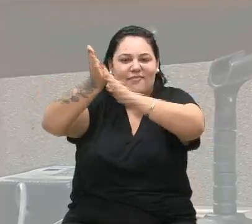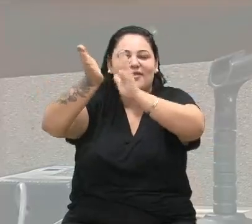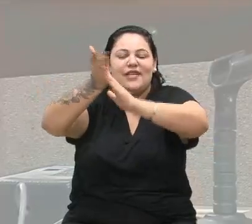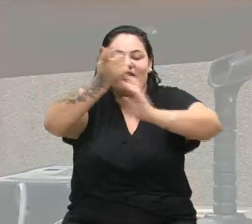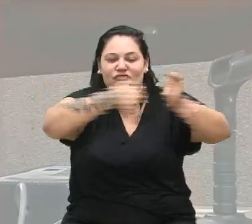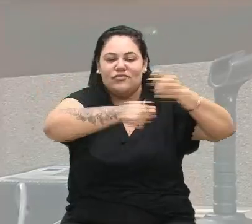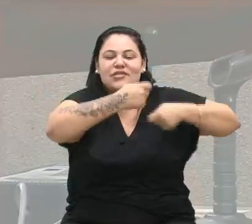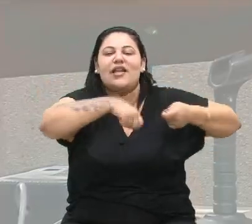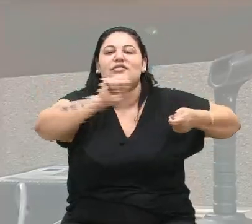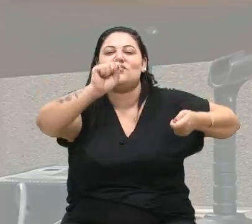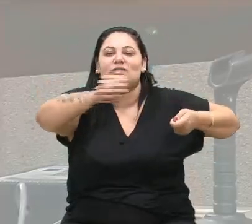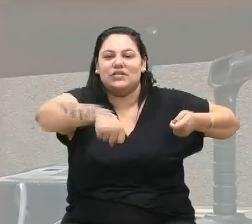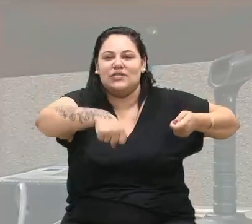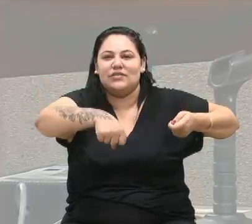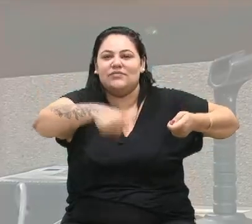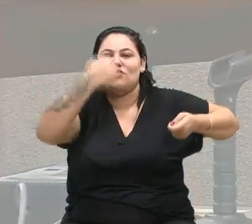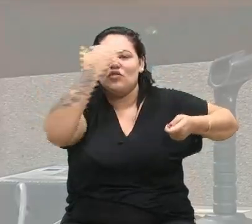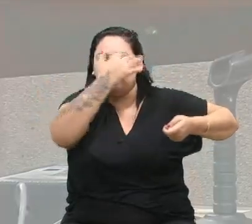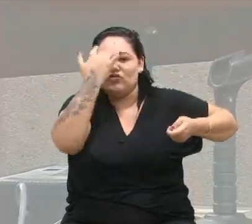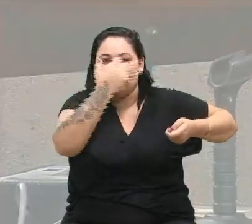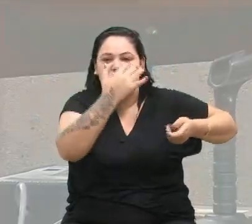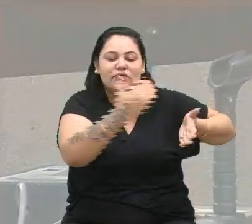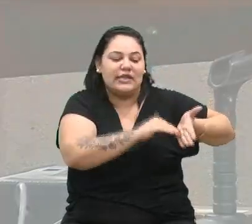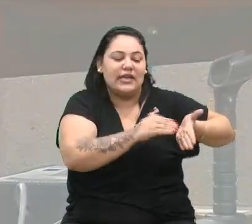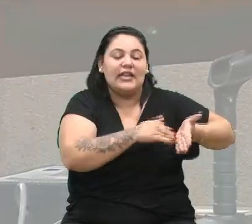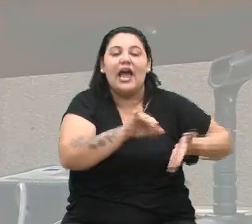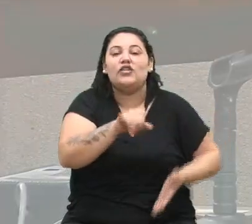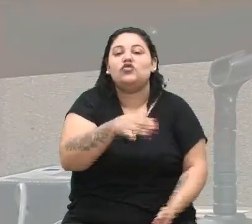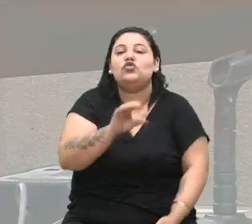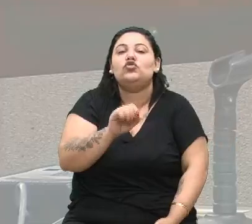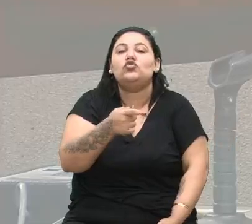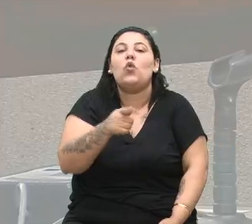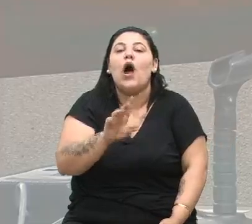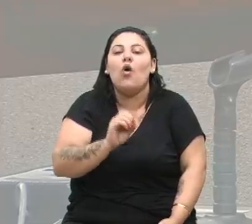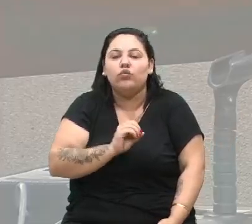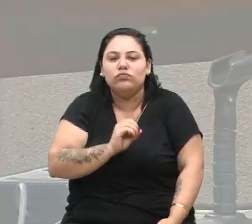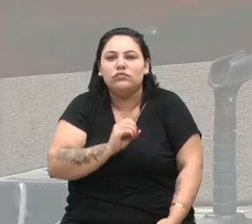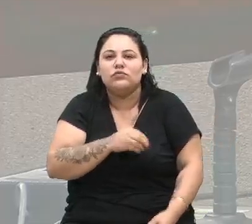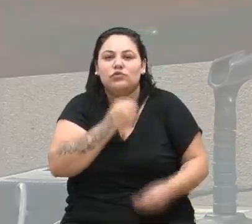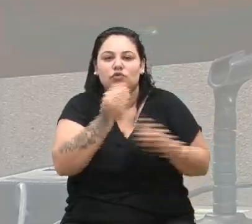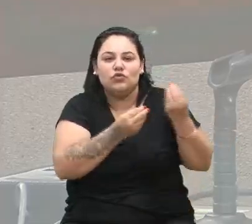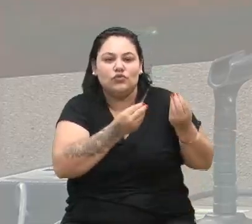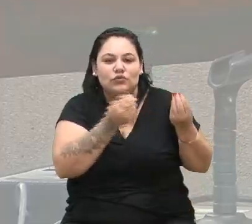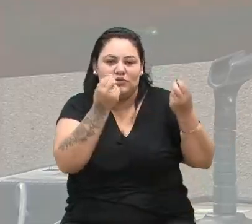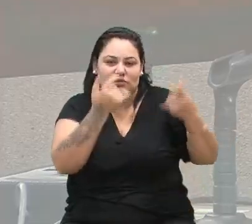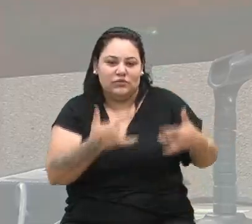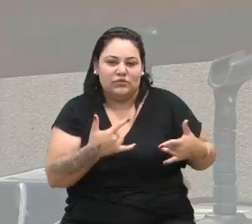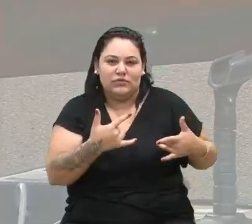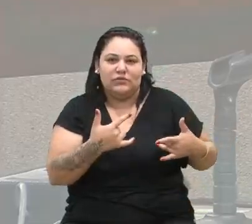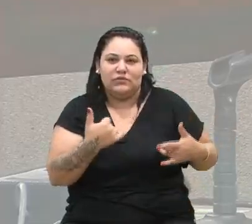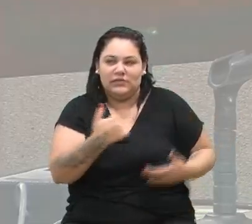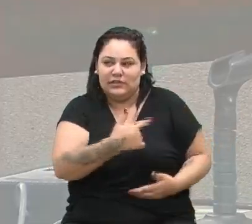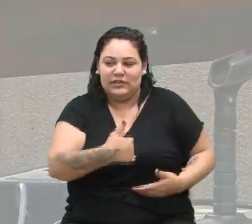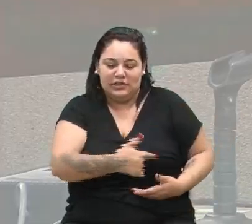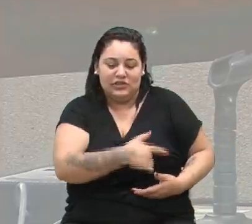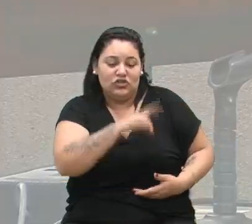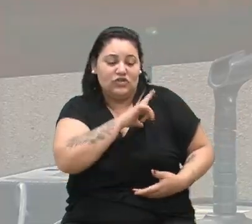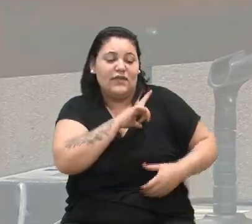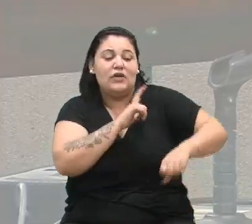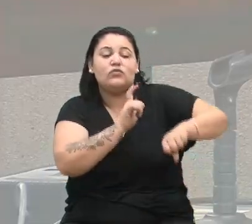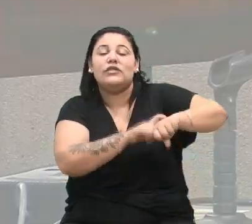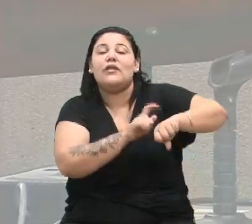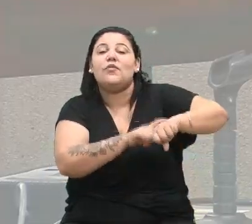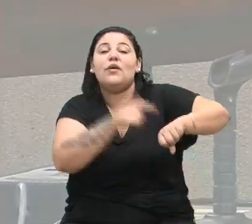administração do Adiló, o secretário João Ex, que, como disse o vereador Zanquim, tiveram um time para entregar agora